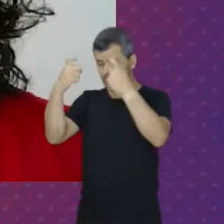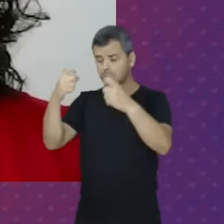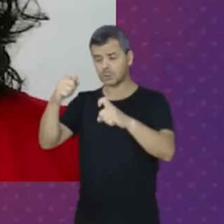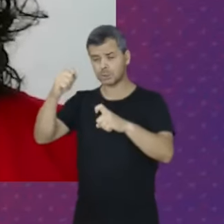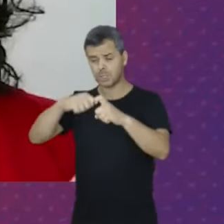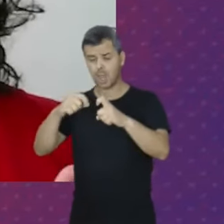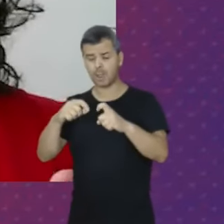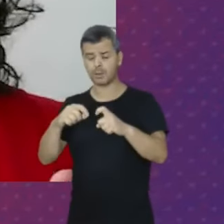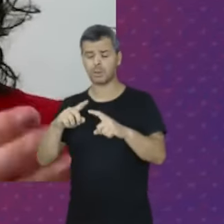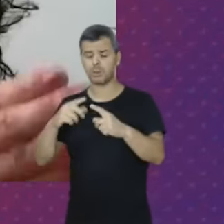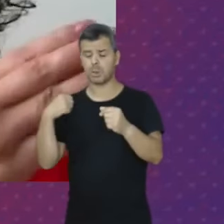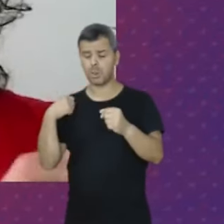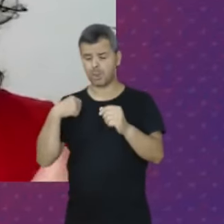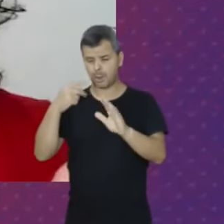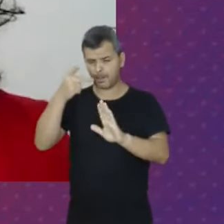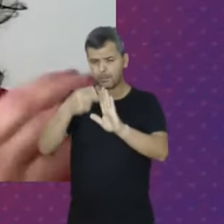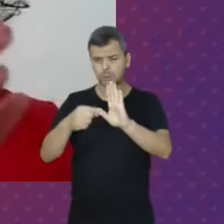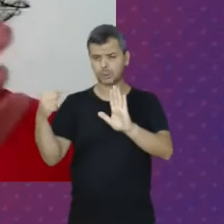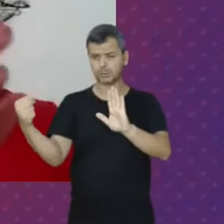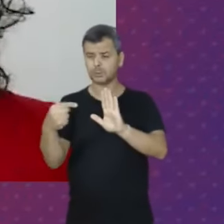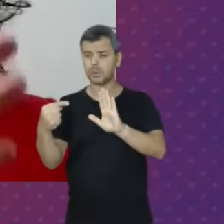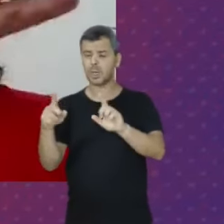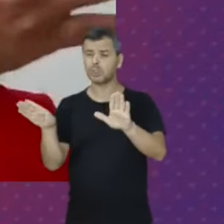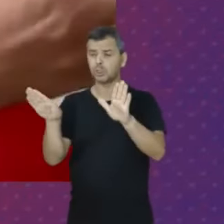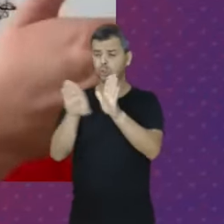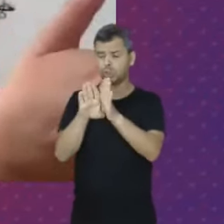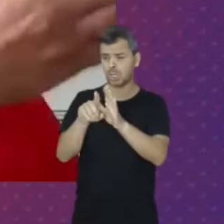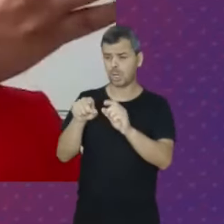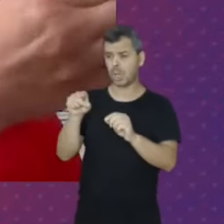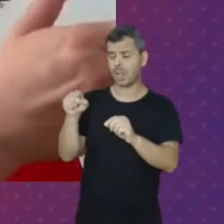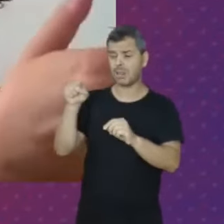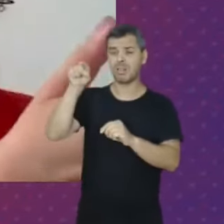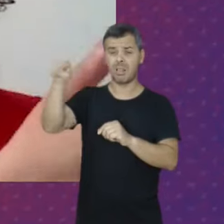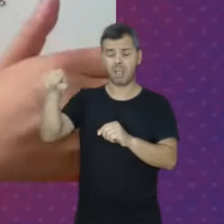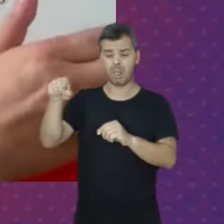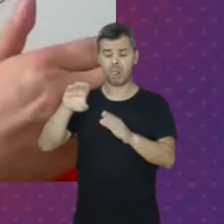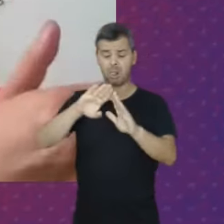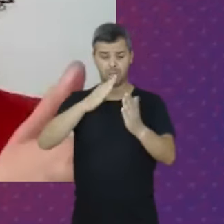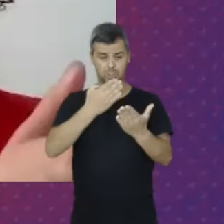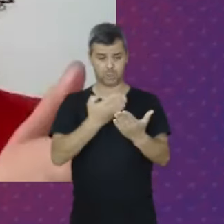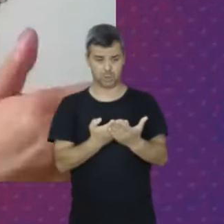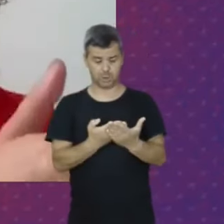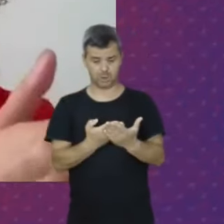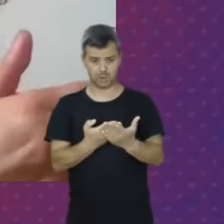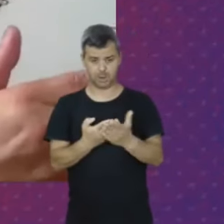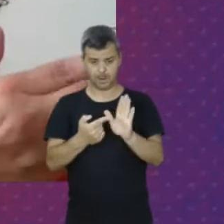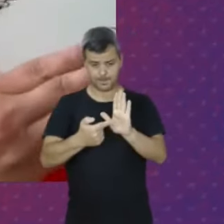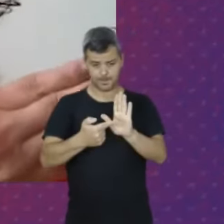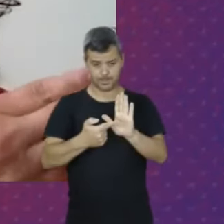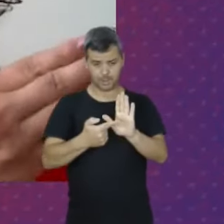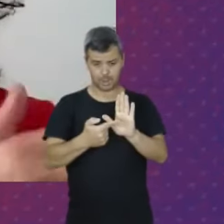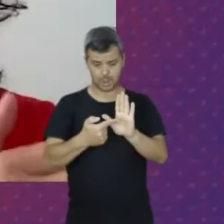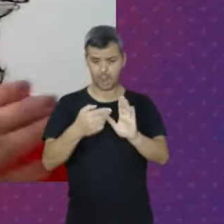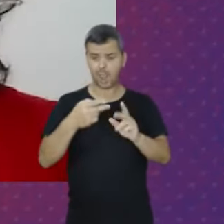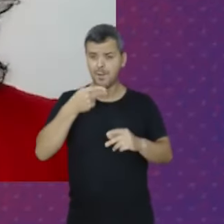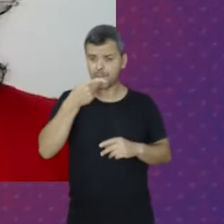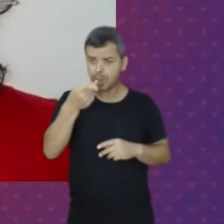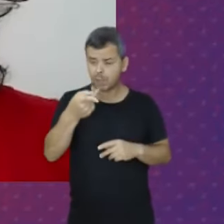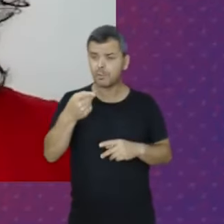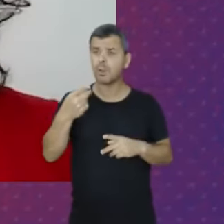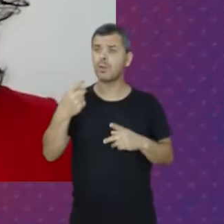desses fluxogramas, se a criança, por exemplo, chegar lá na escola e revelar a violência que